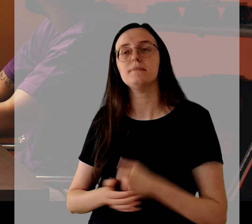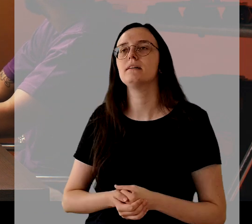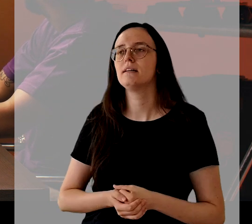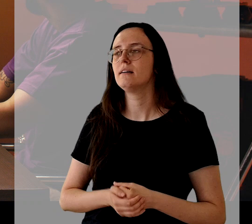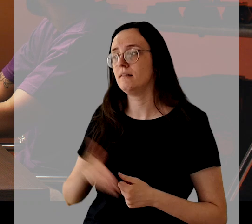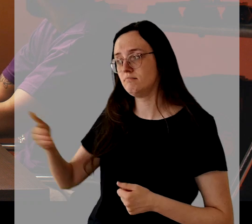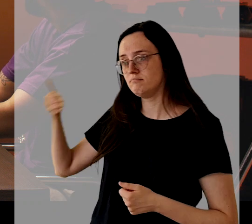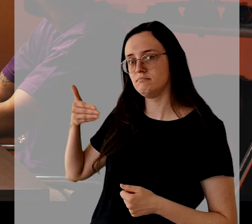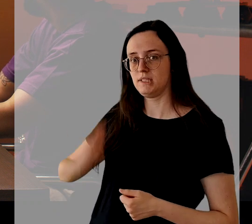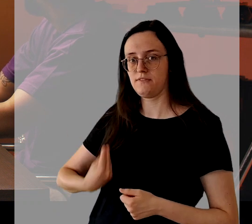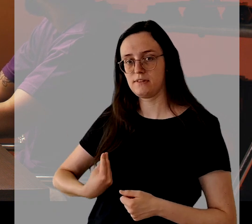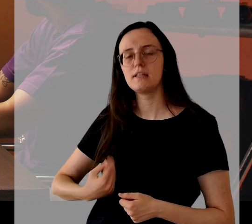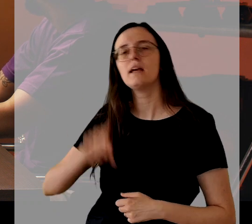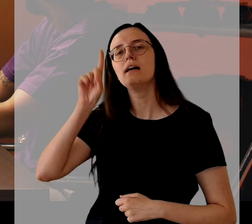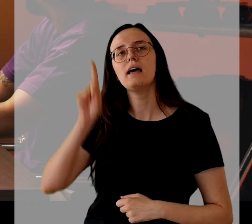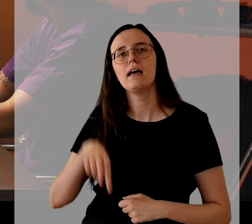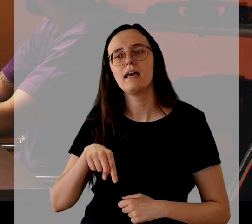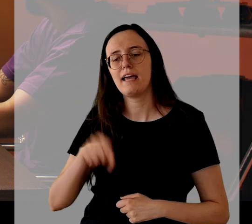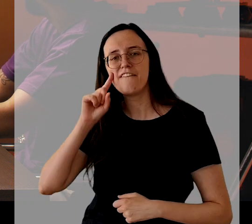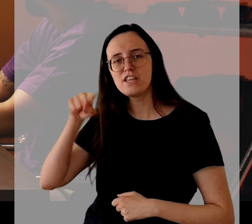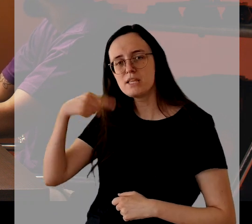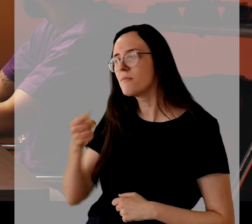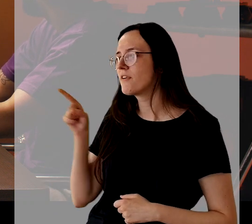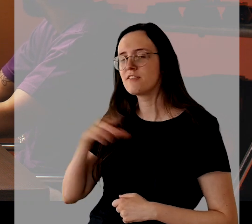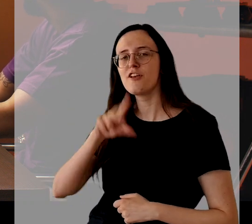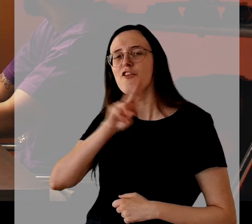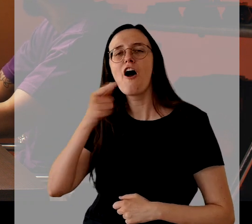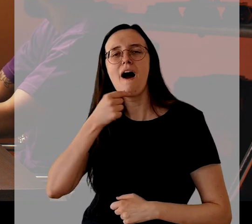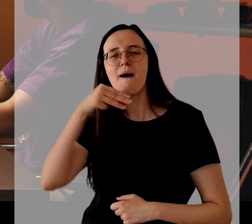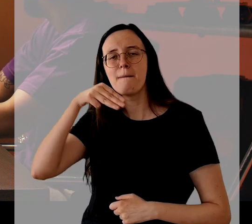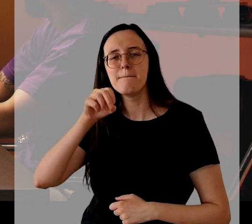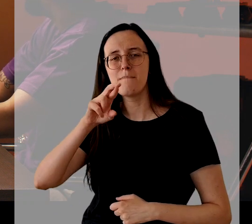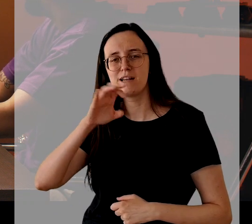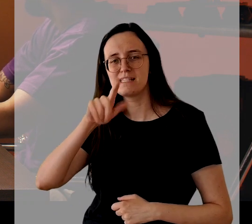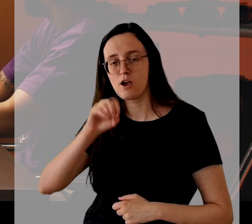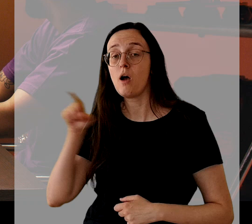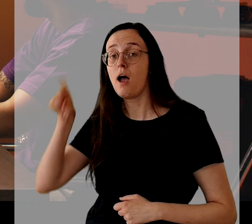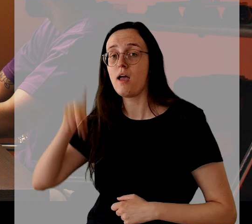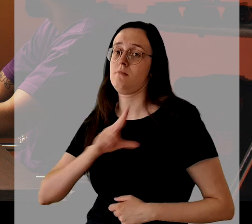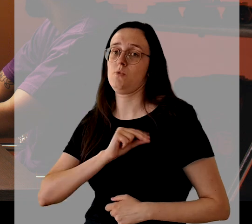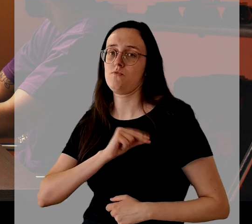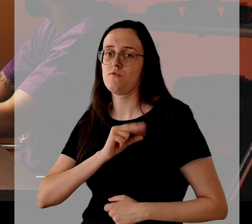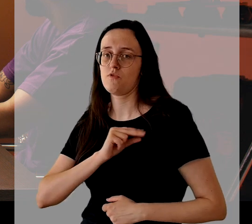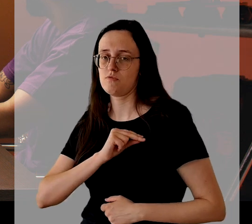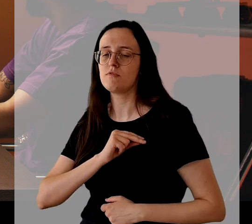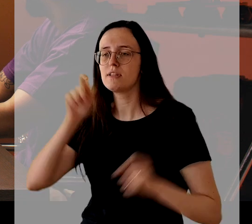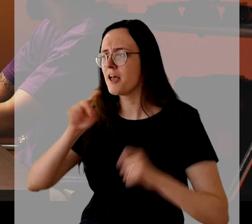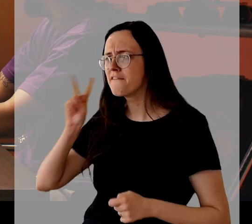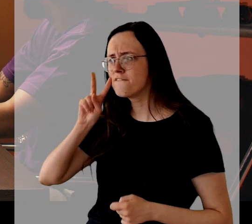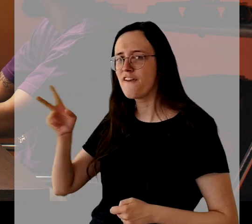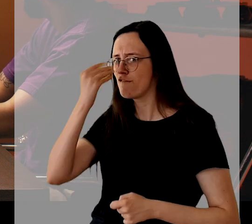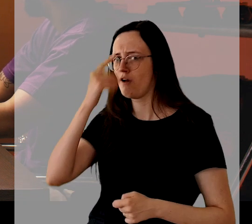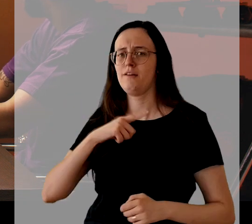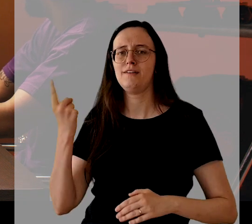com ela. À direita dela, logo em seguida, né, tem o Morcego. Ele é microfonista.